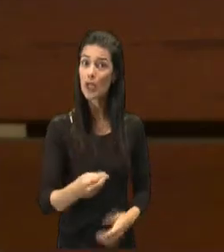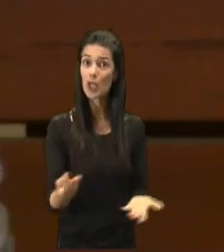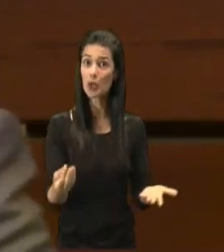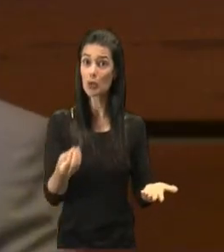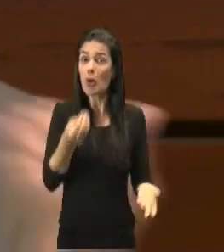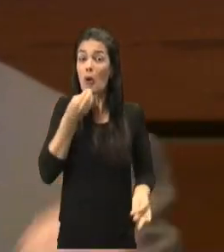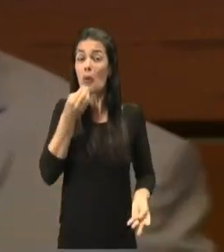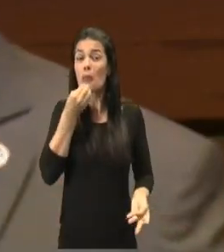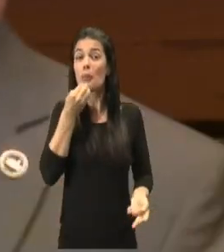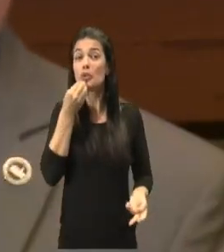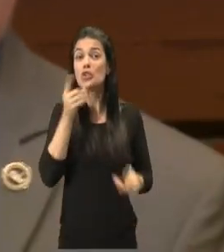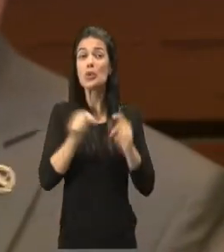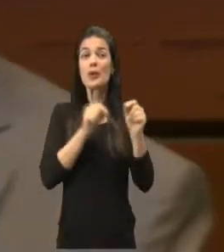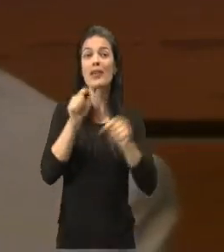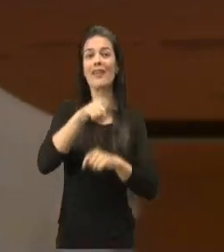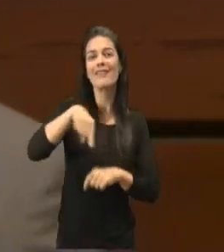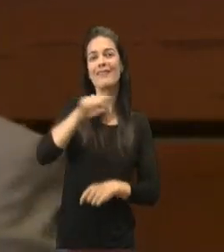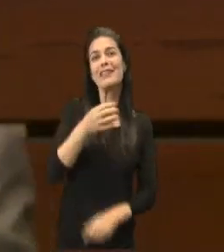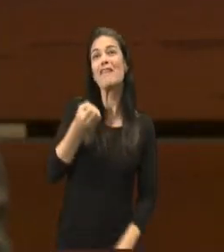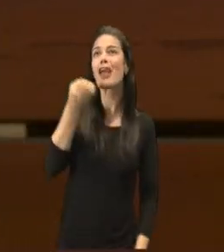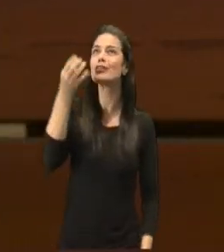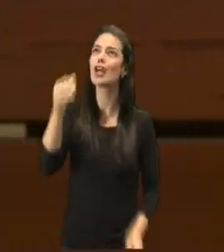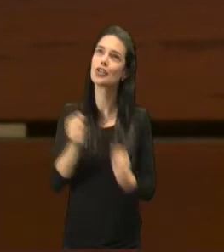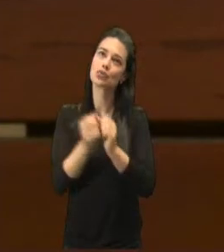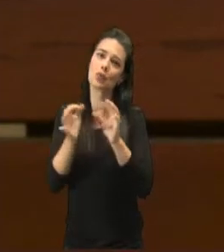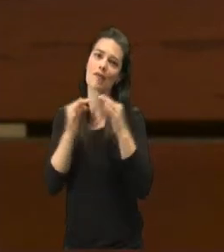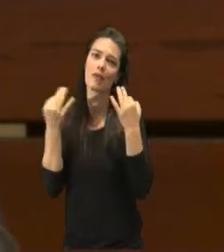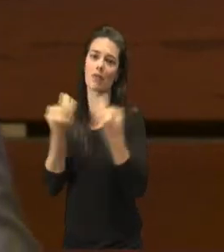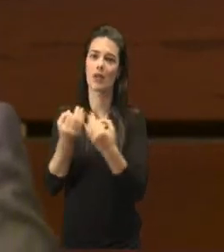aqui uma proposta de uma viagem para você fazer com a sua família.